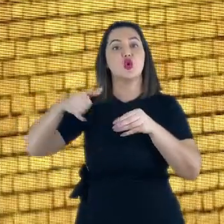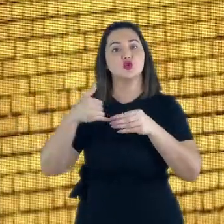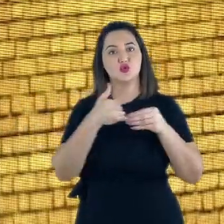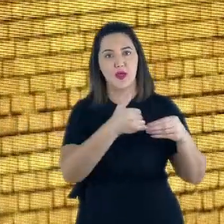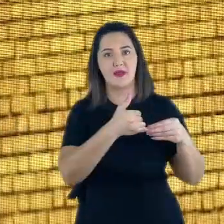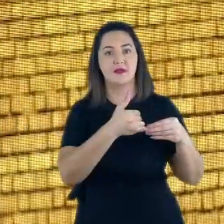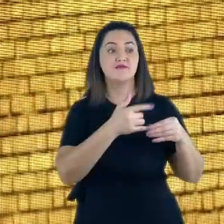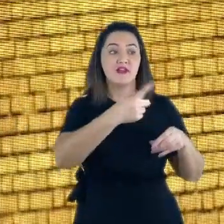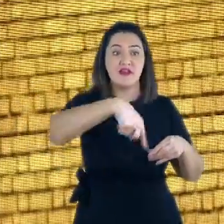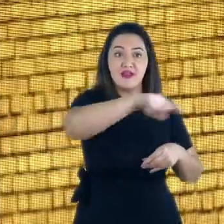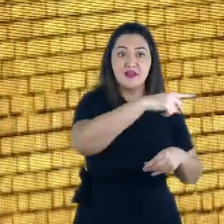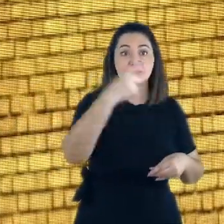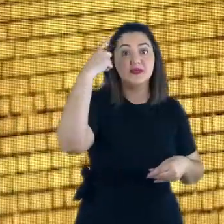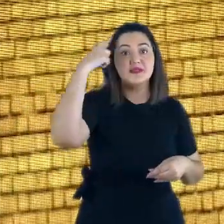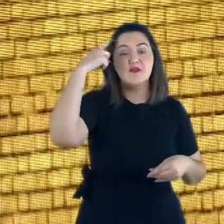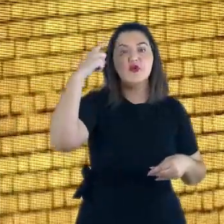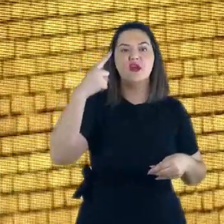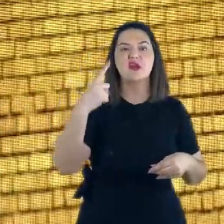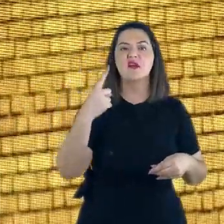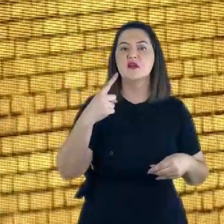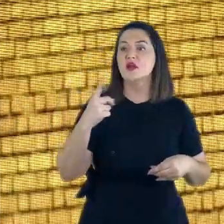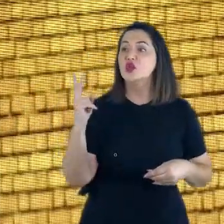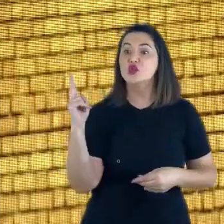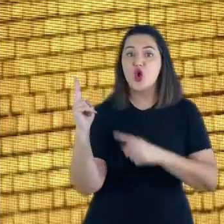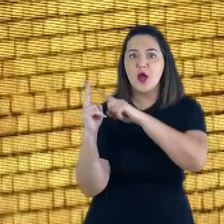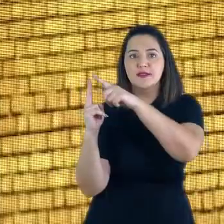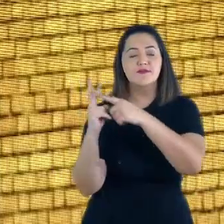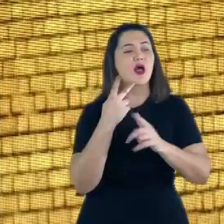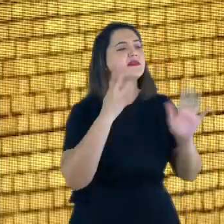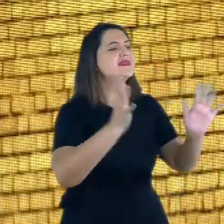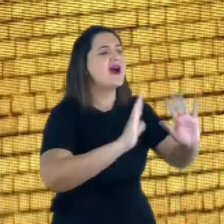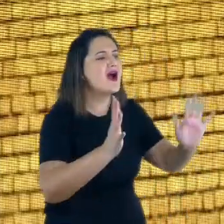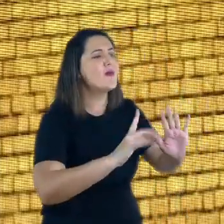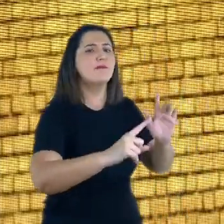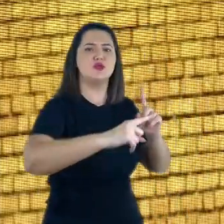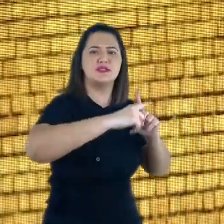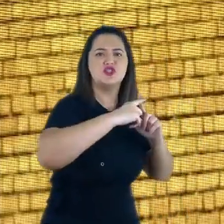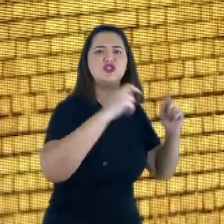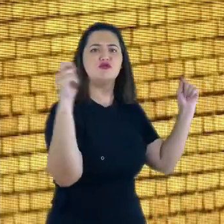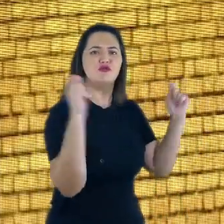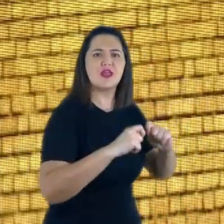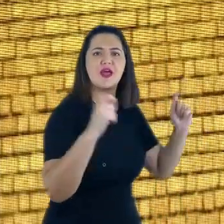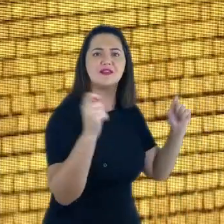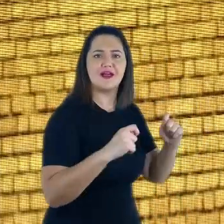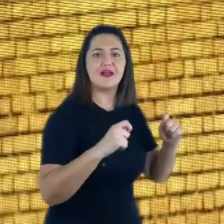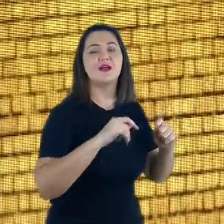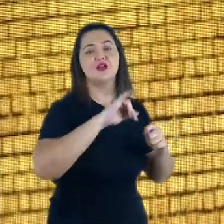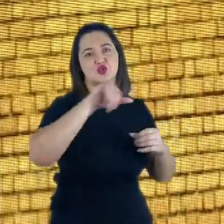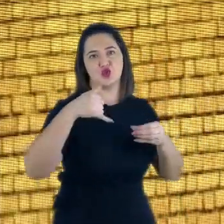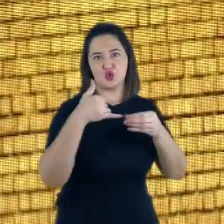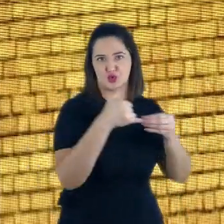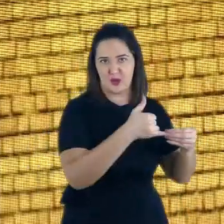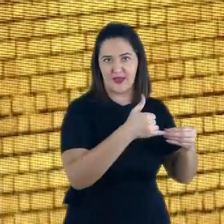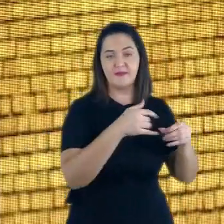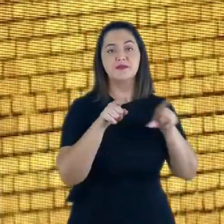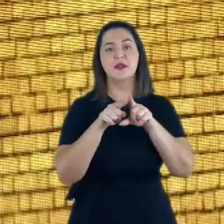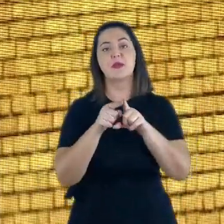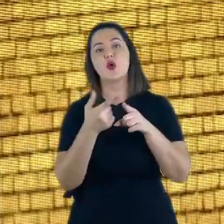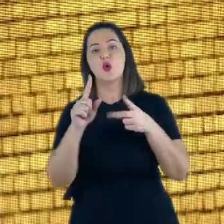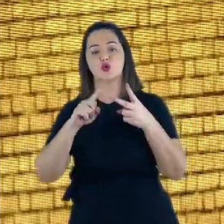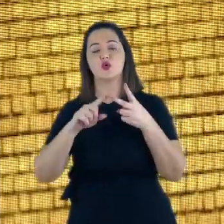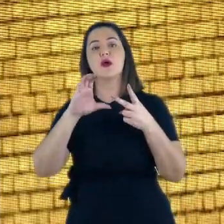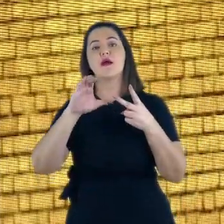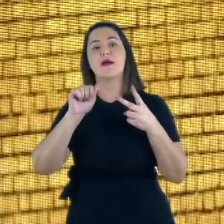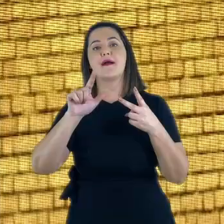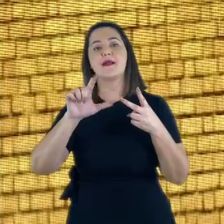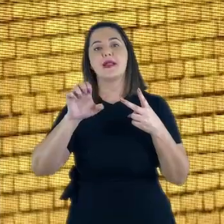decidirem apedrejar os dois únicos espias otimistas, eu estou falando de Josué e Caleb, que não concordaram